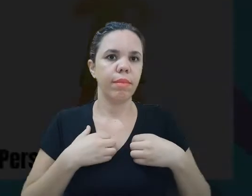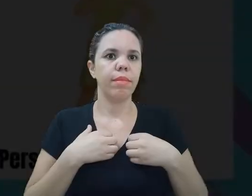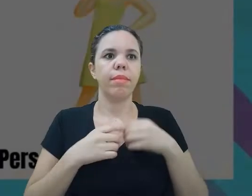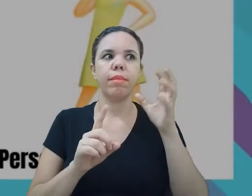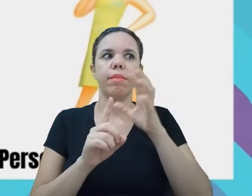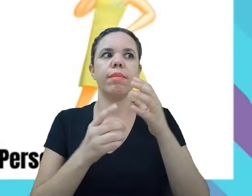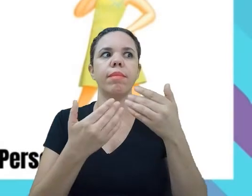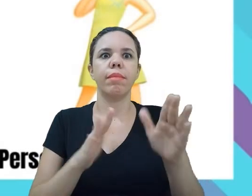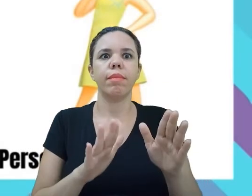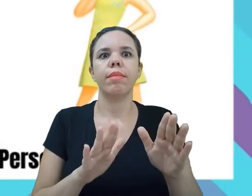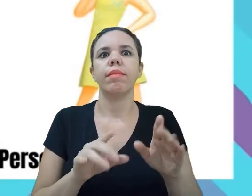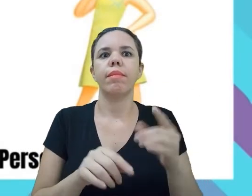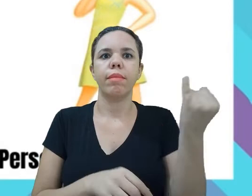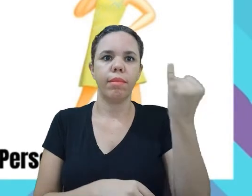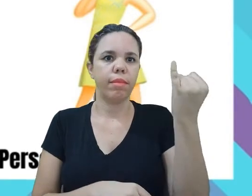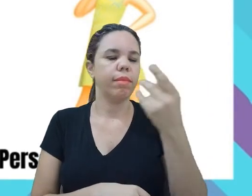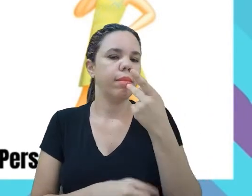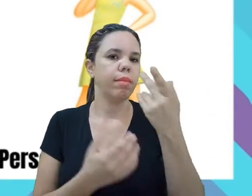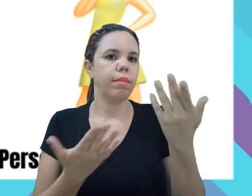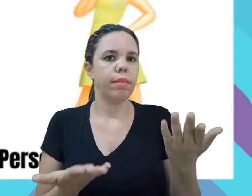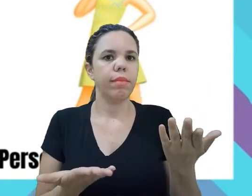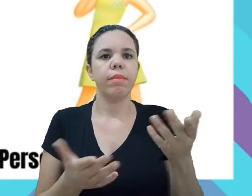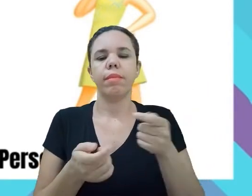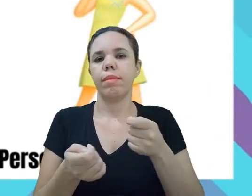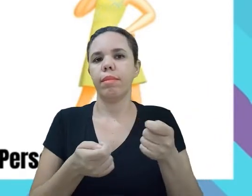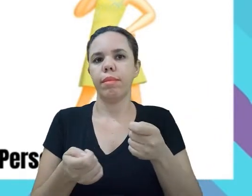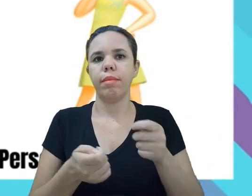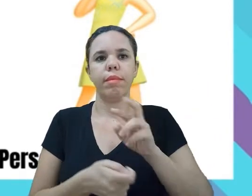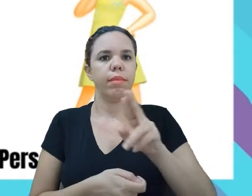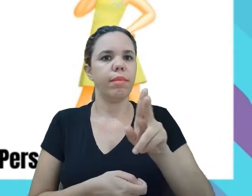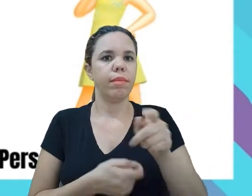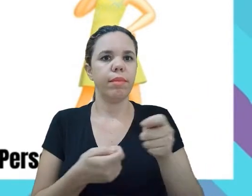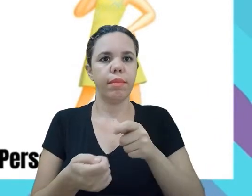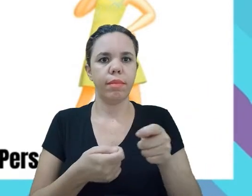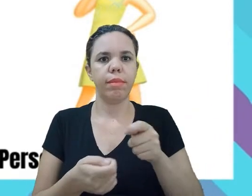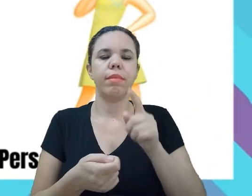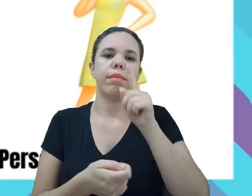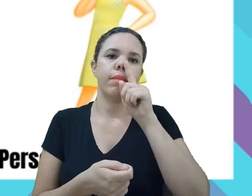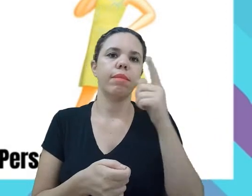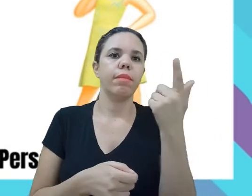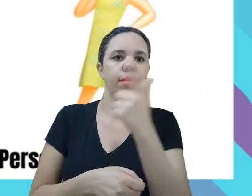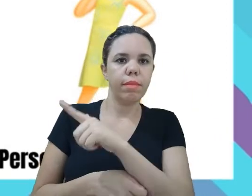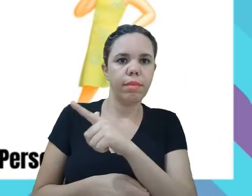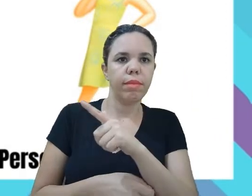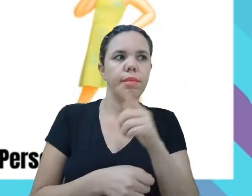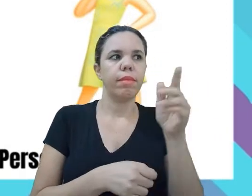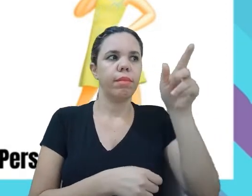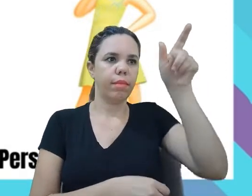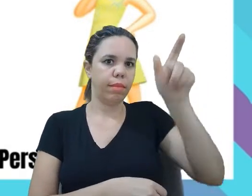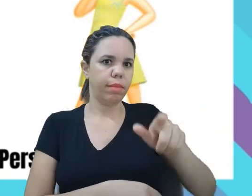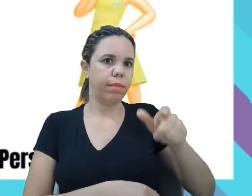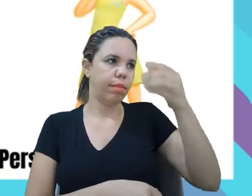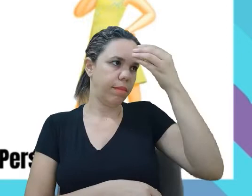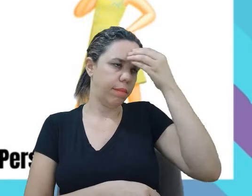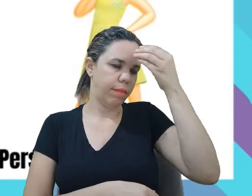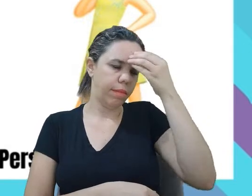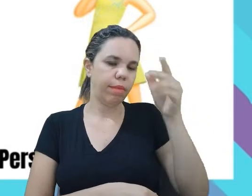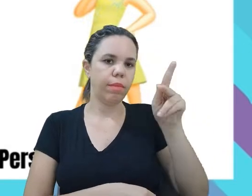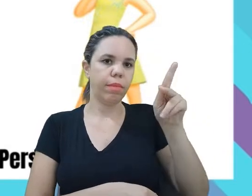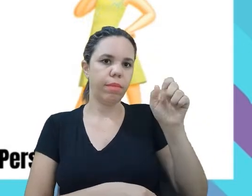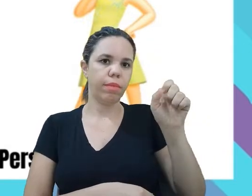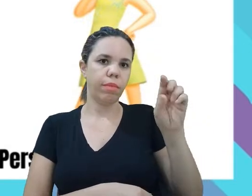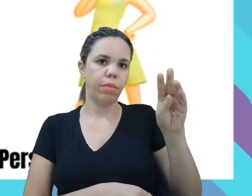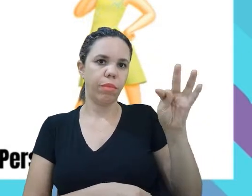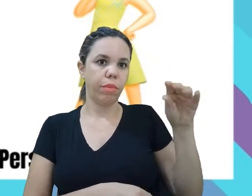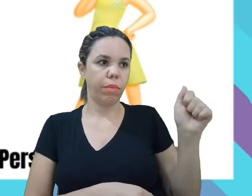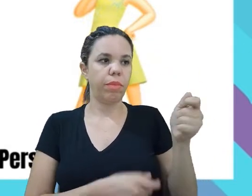perfeição. Falando da dinâmica de comportamento do psicopata, segundo Júnior, o indivíduo psicopata